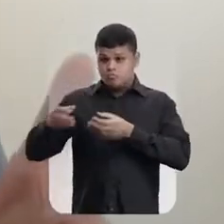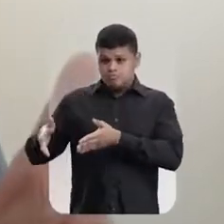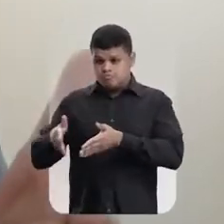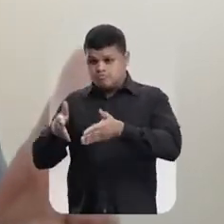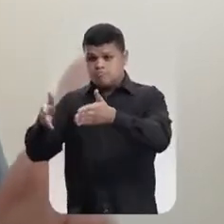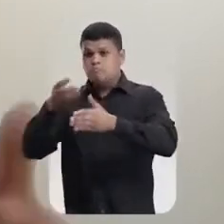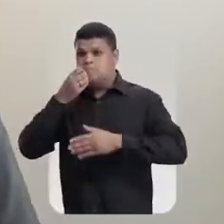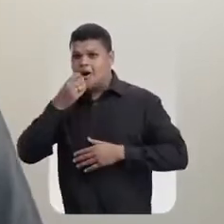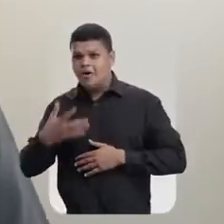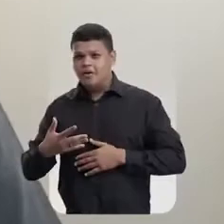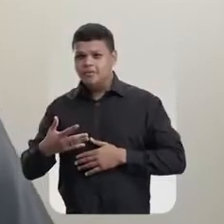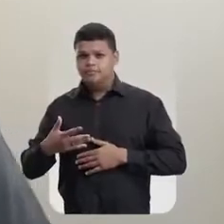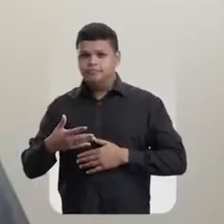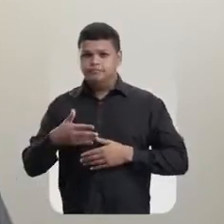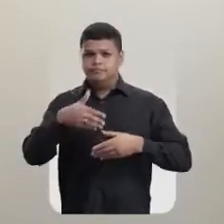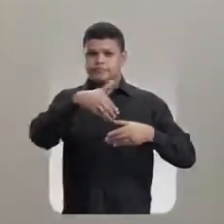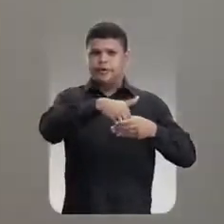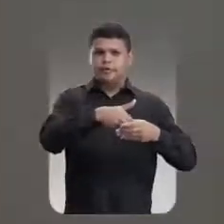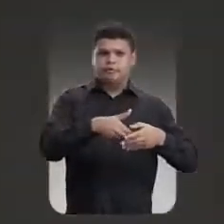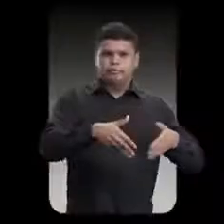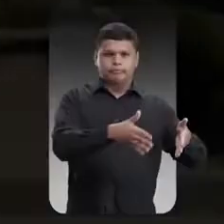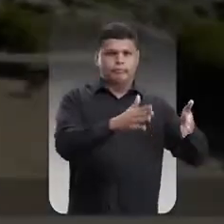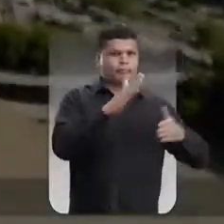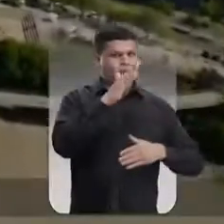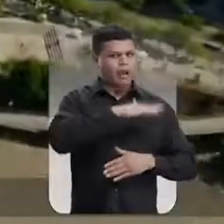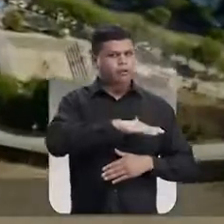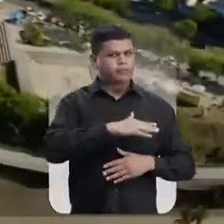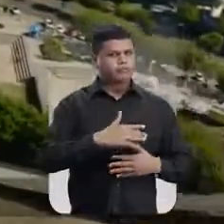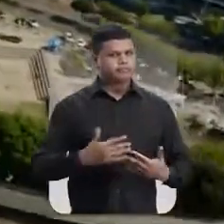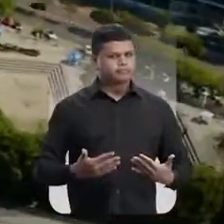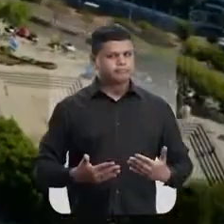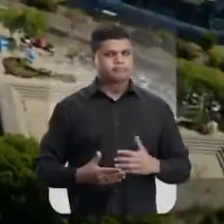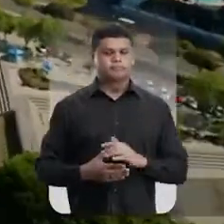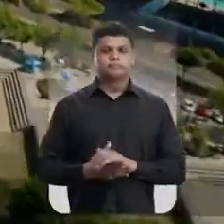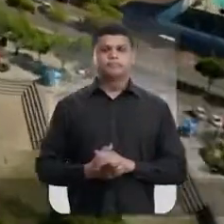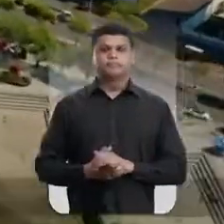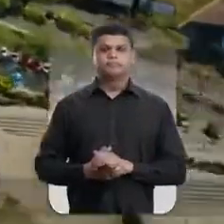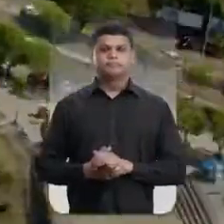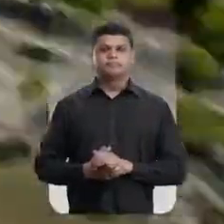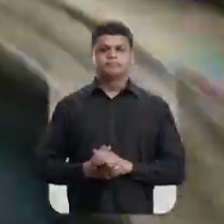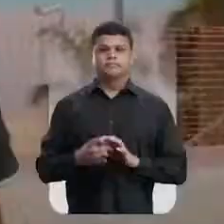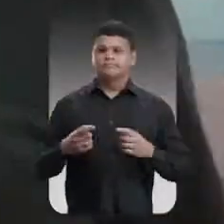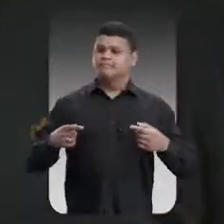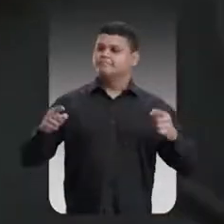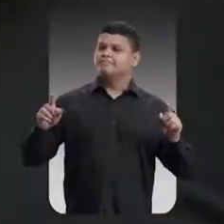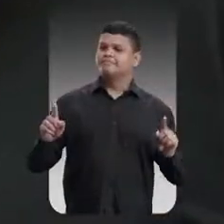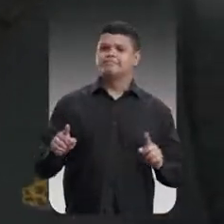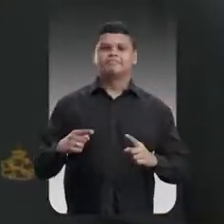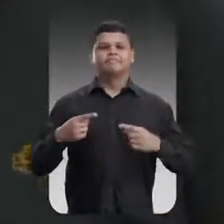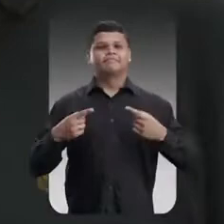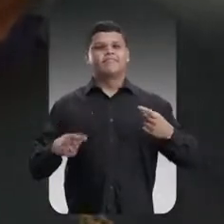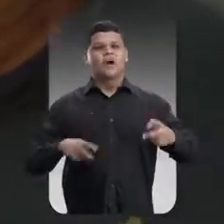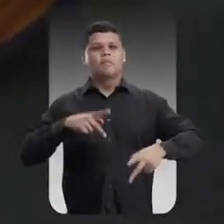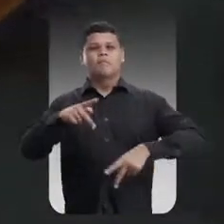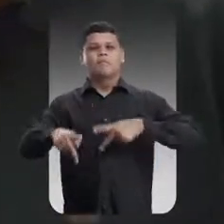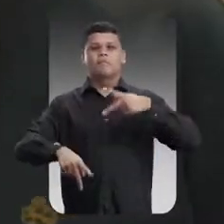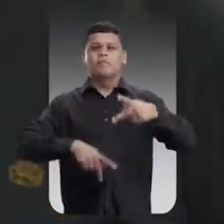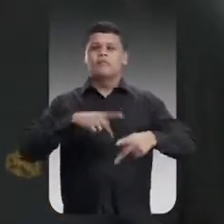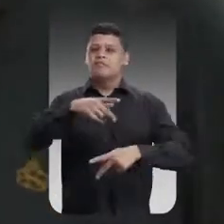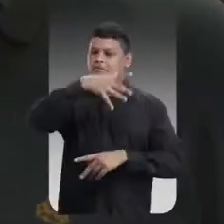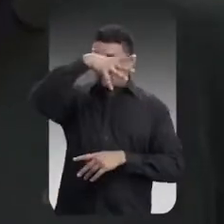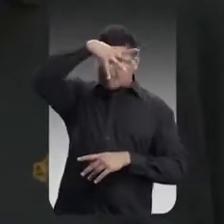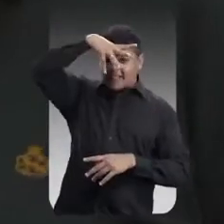bom caminho ou pelos maus caminhos. Manauara ama, ama